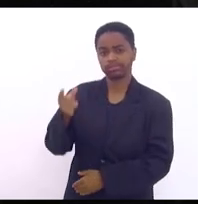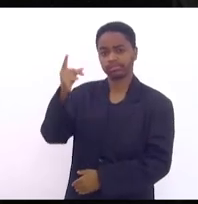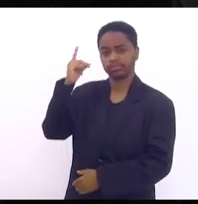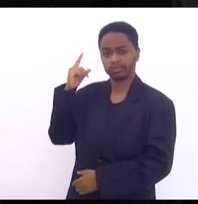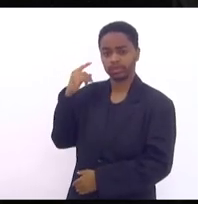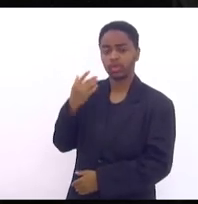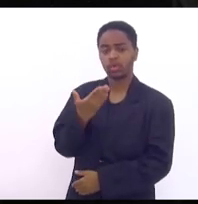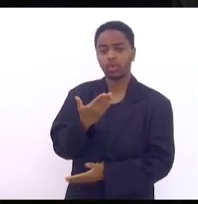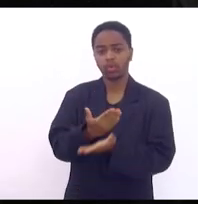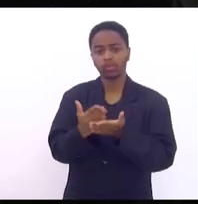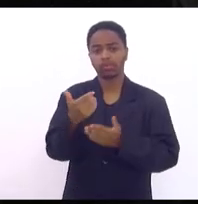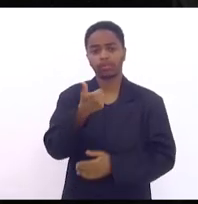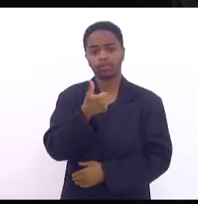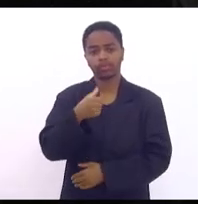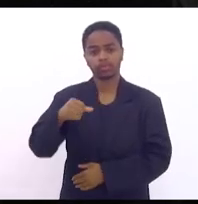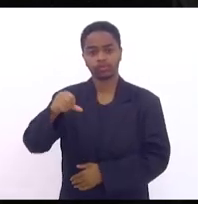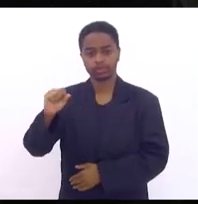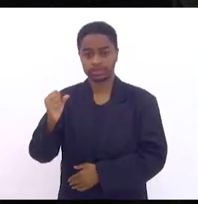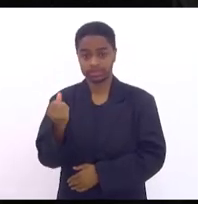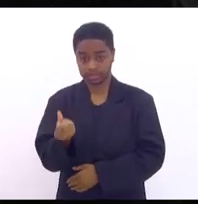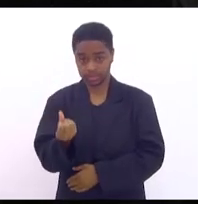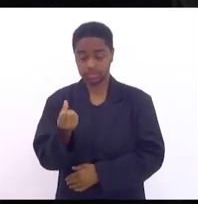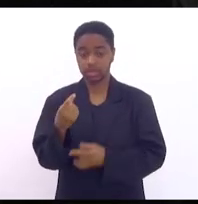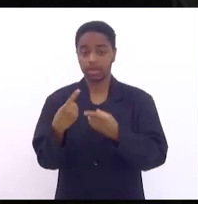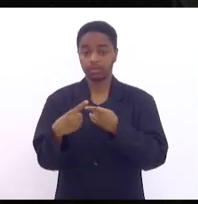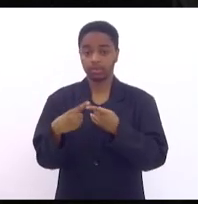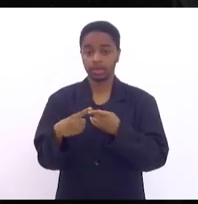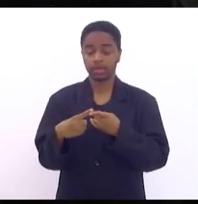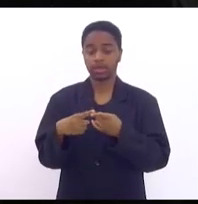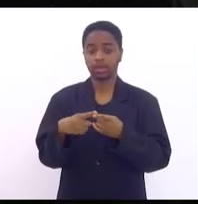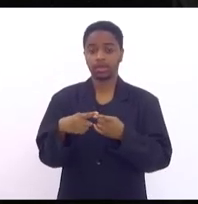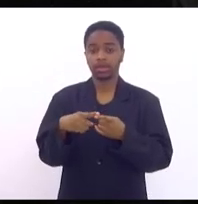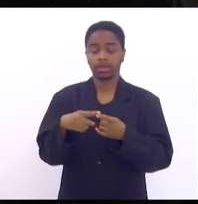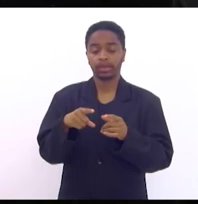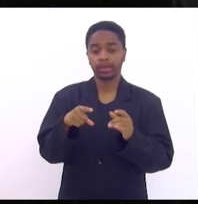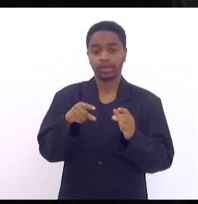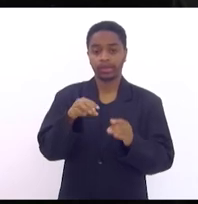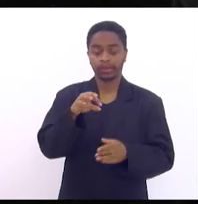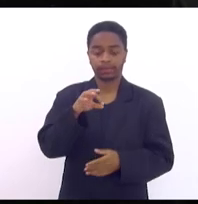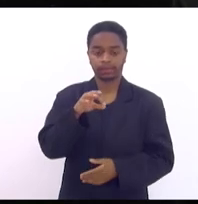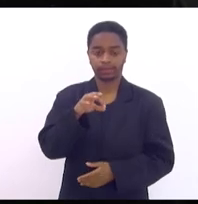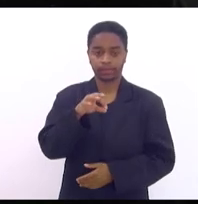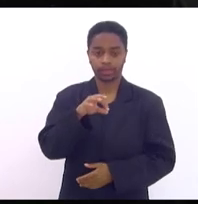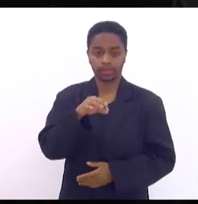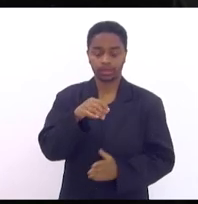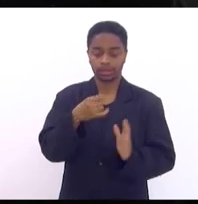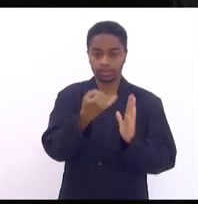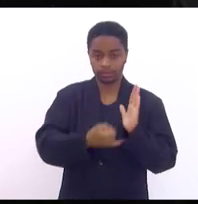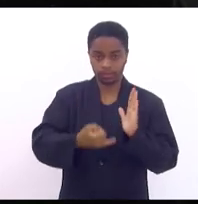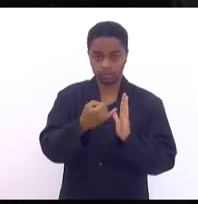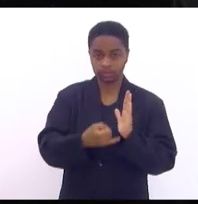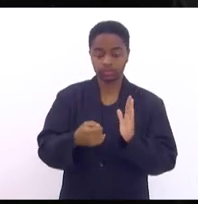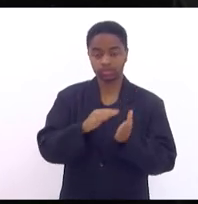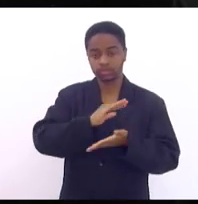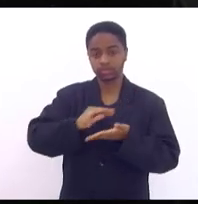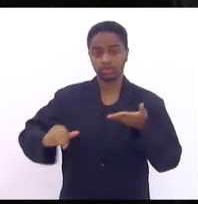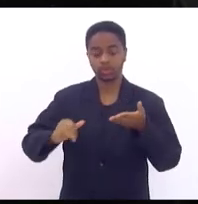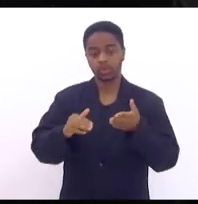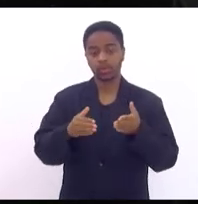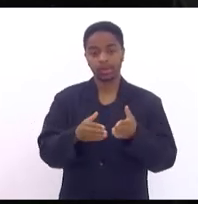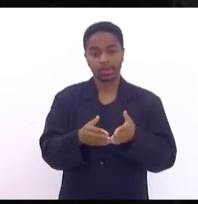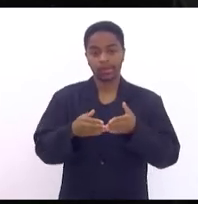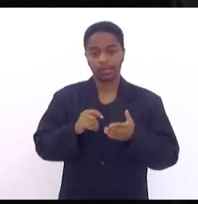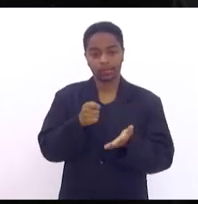Cardoso, em 96, que foi retirado do imposto de renda, o lucros e dividendos, né, isenção desse item, a